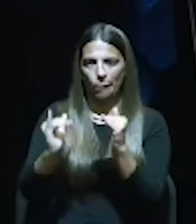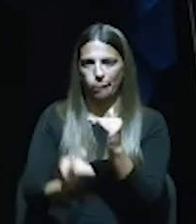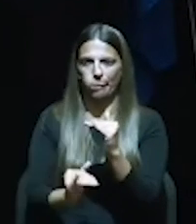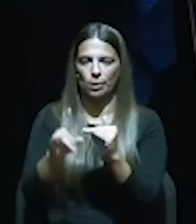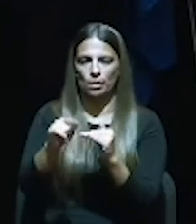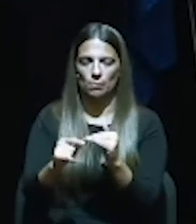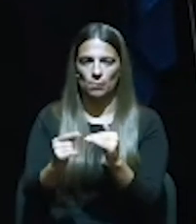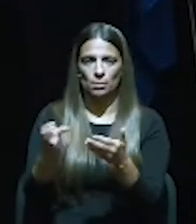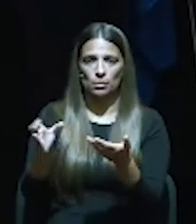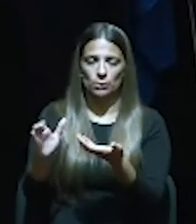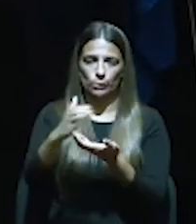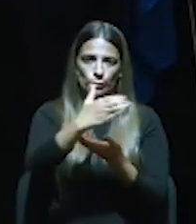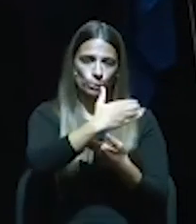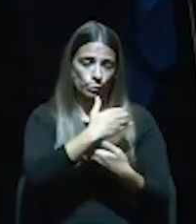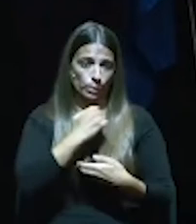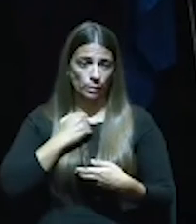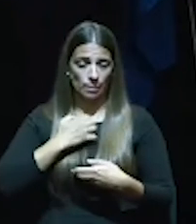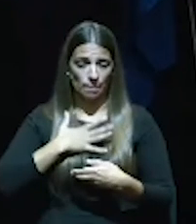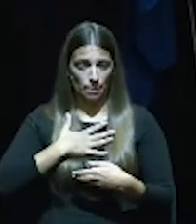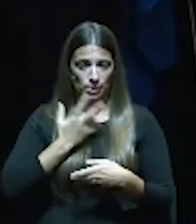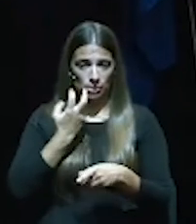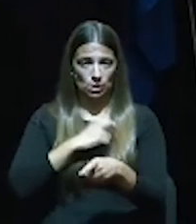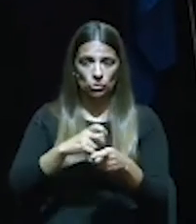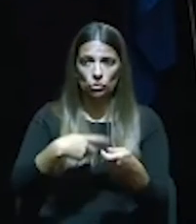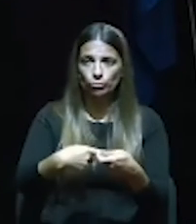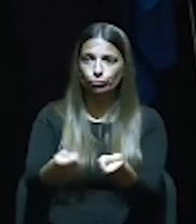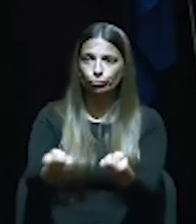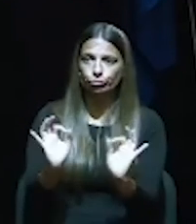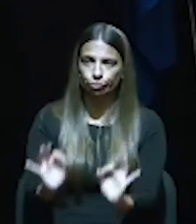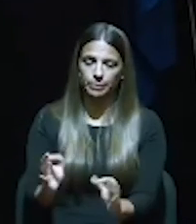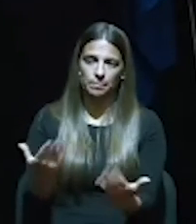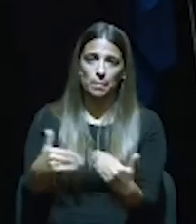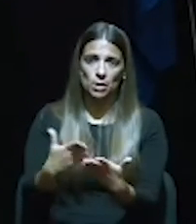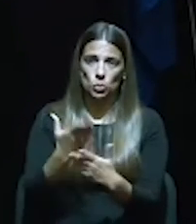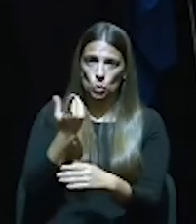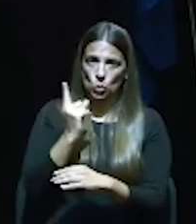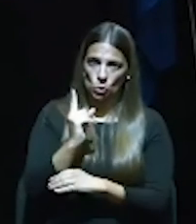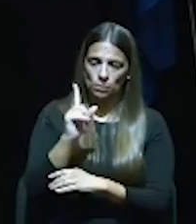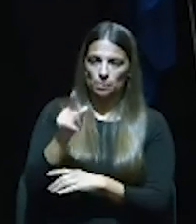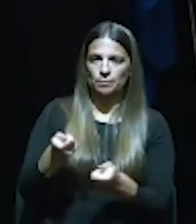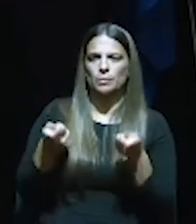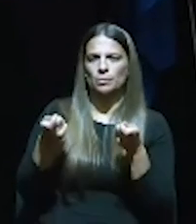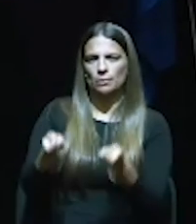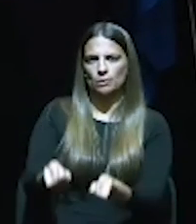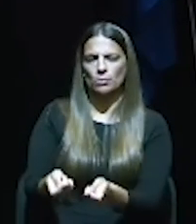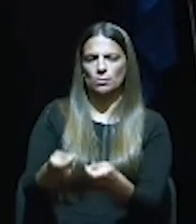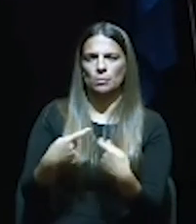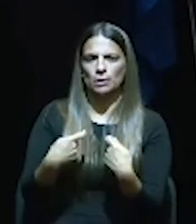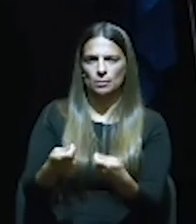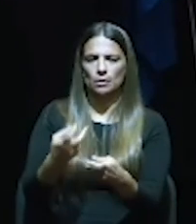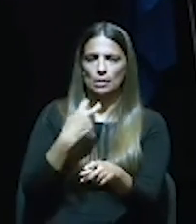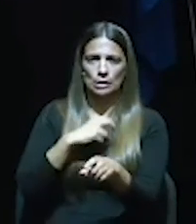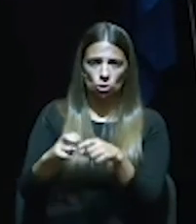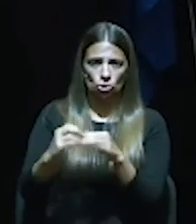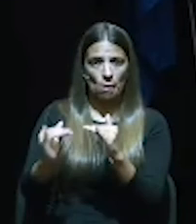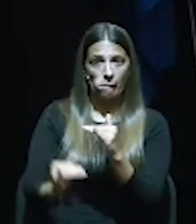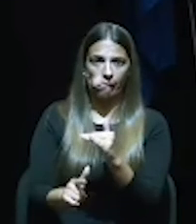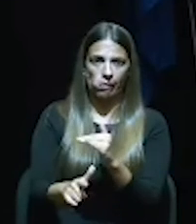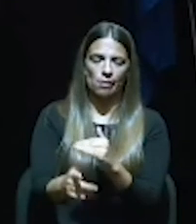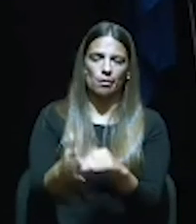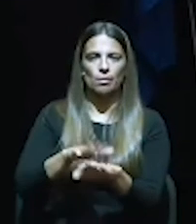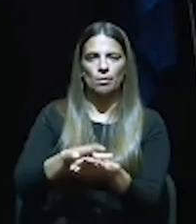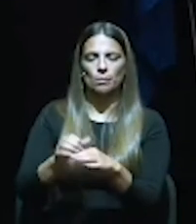os lucros extraordinários das empresas energéticas. Mas não basta. É preciso investir na redução do consumo energético. E por